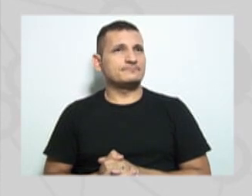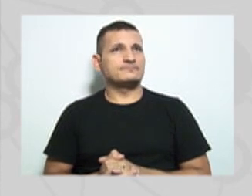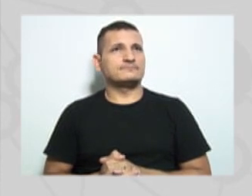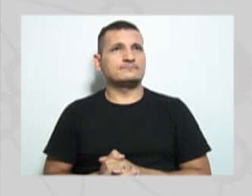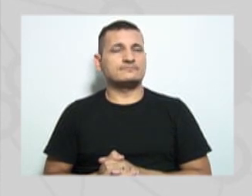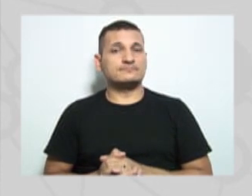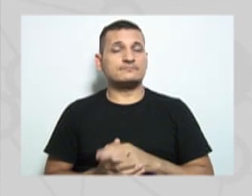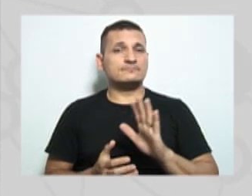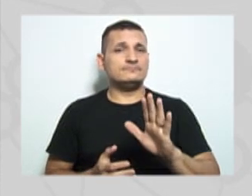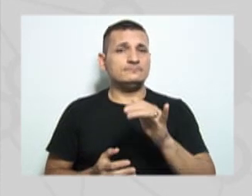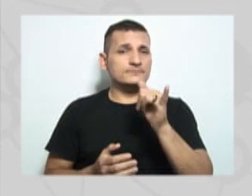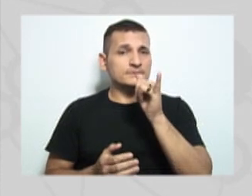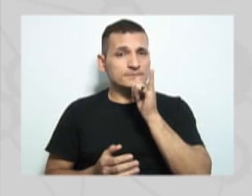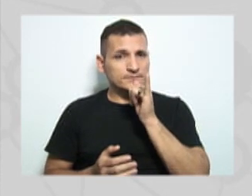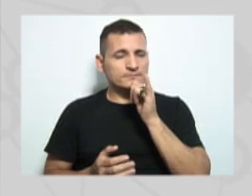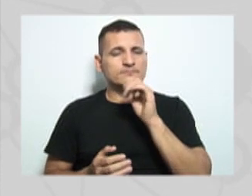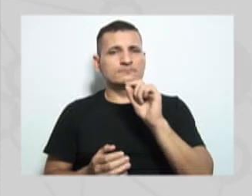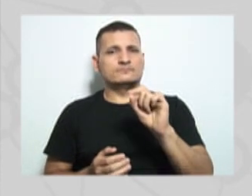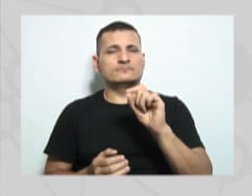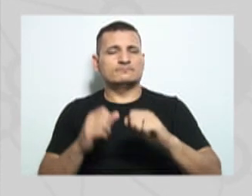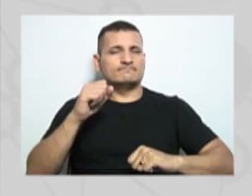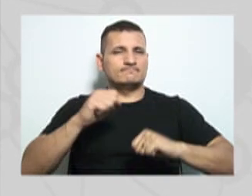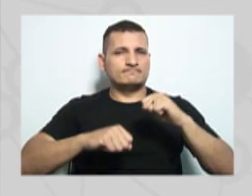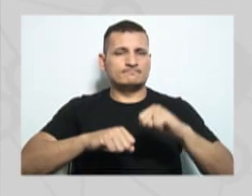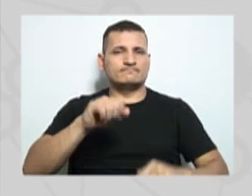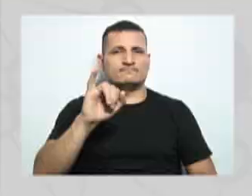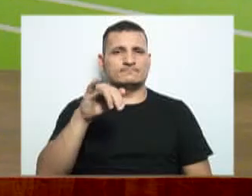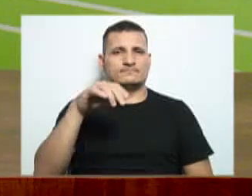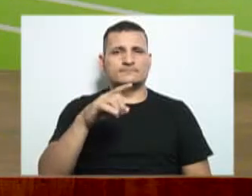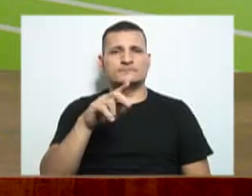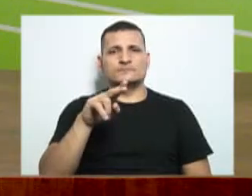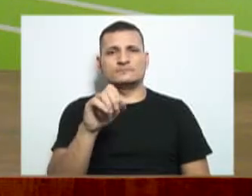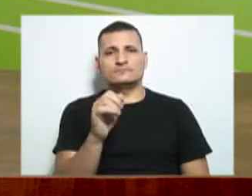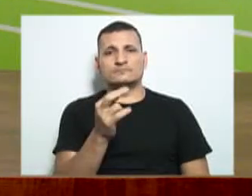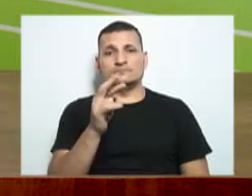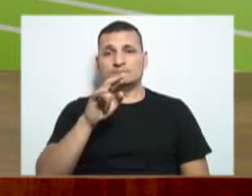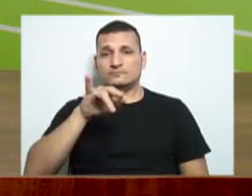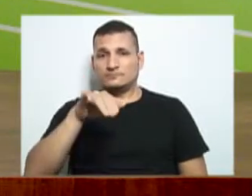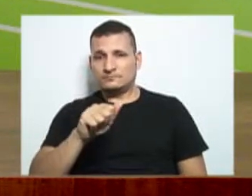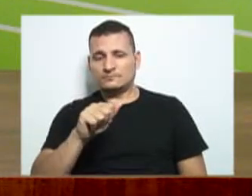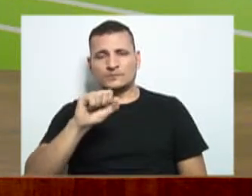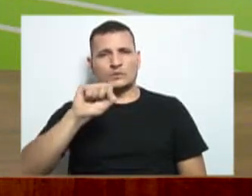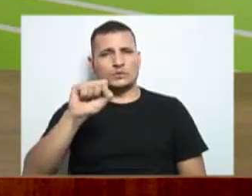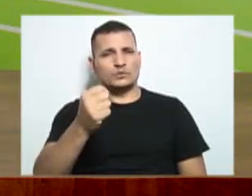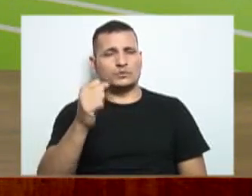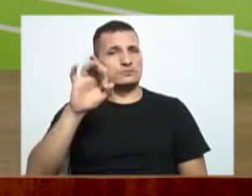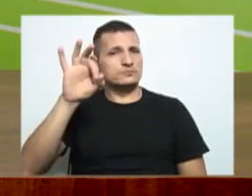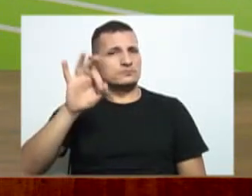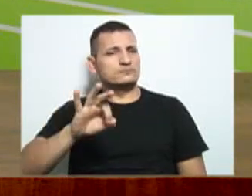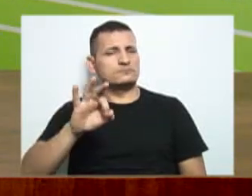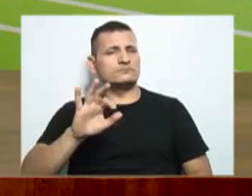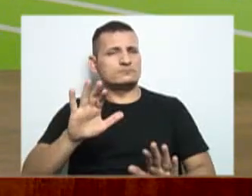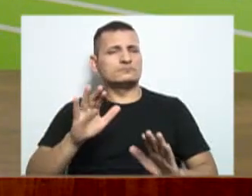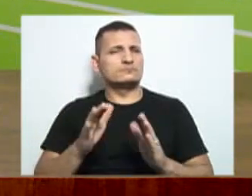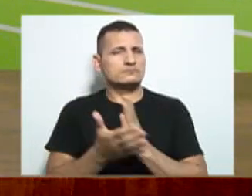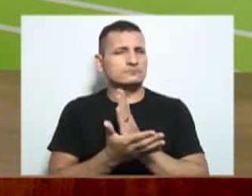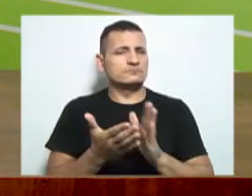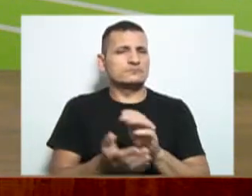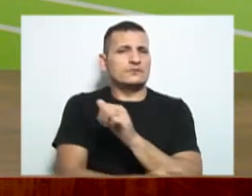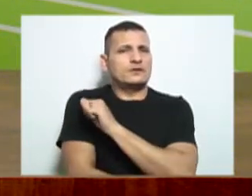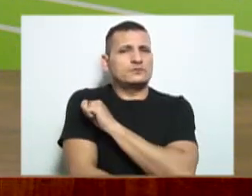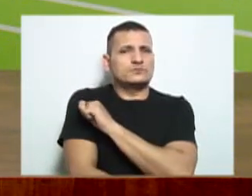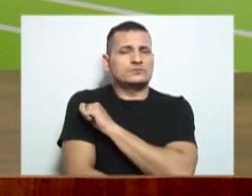para os alunos a questão da indústria, 8%. Então, vamos lá, muitos alunos estão montando